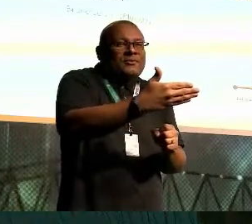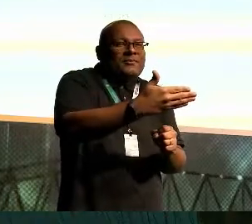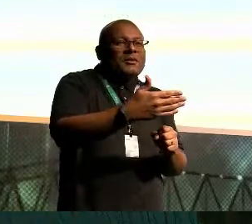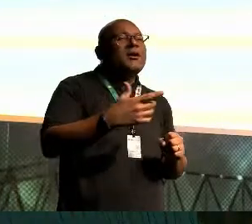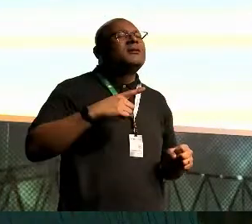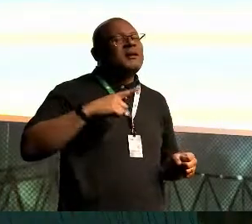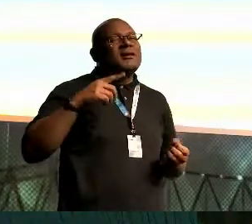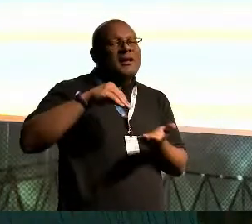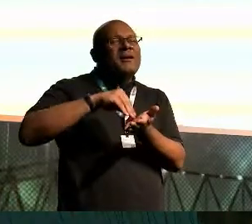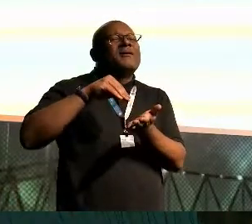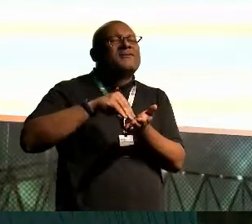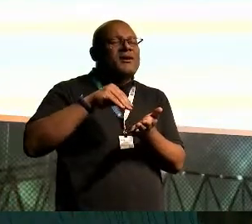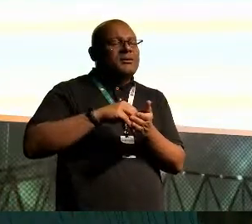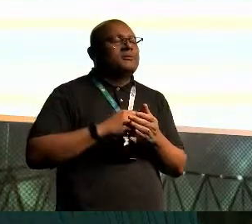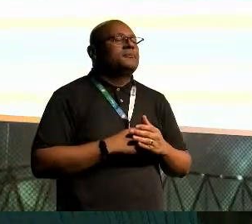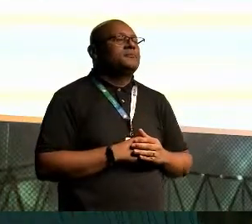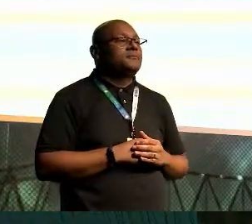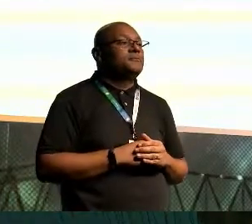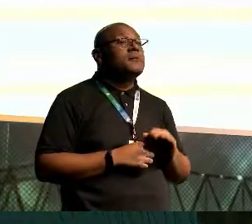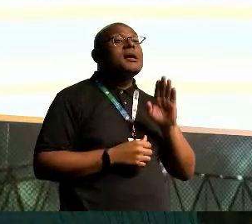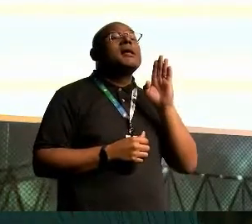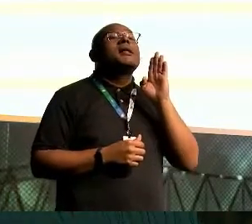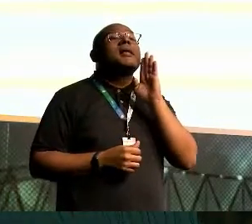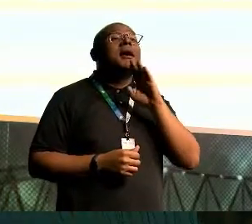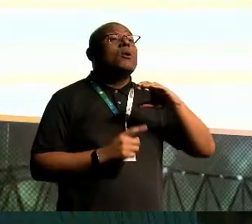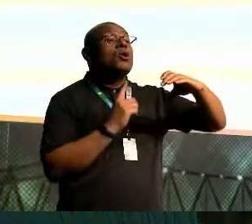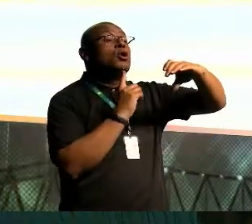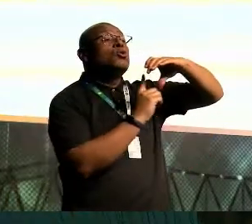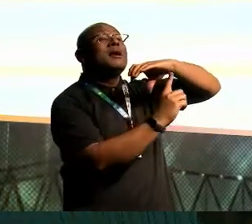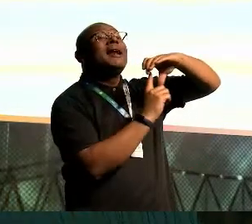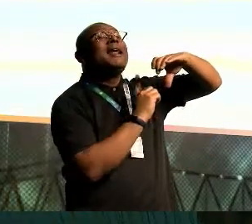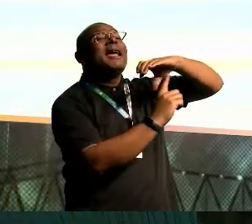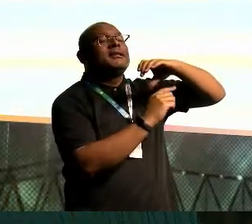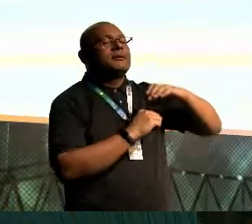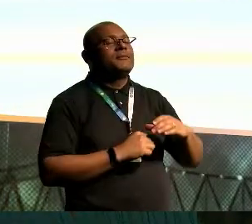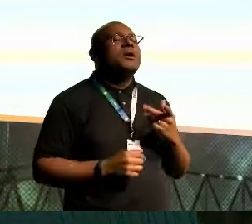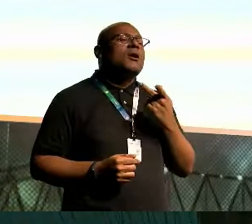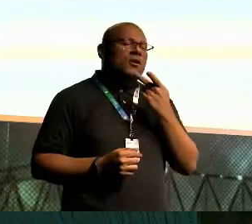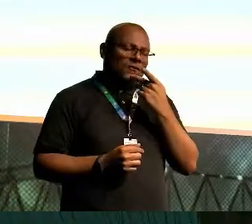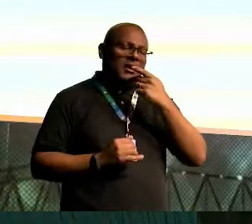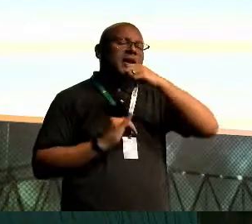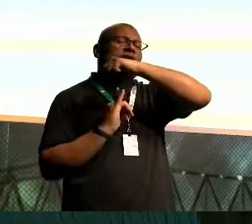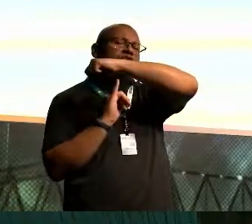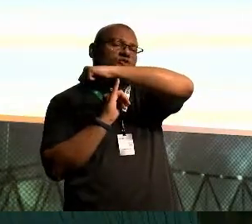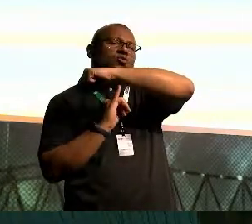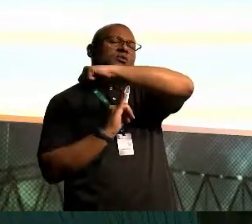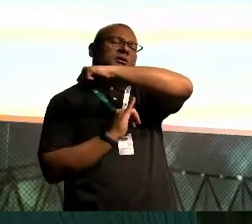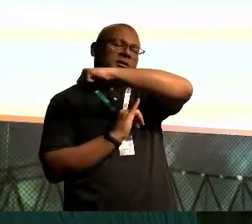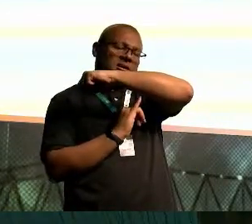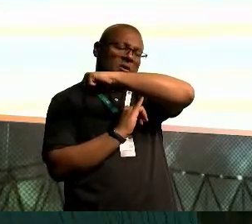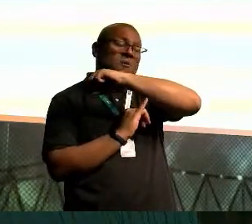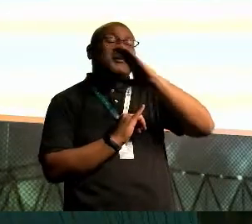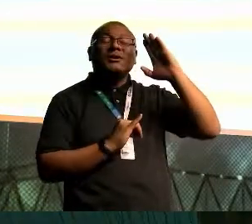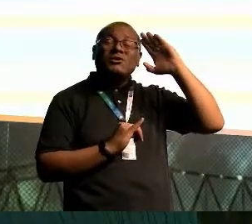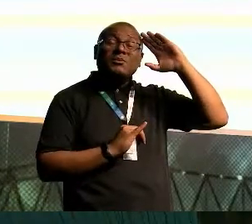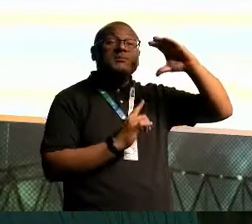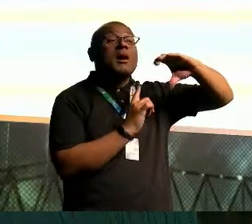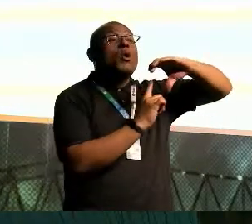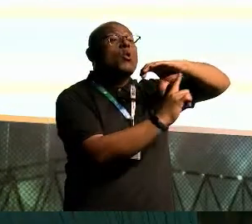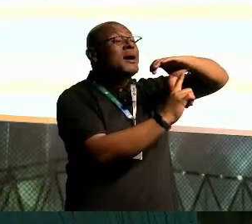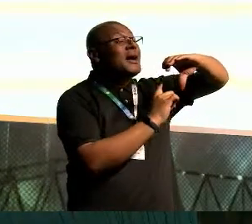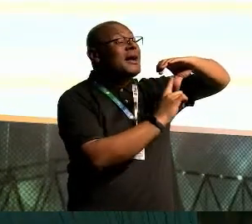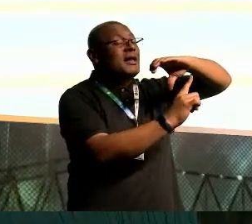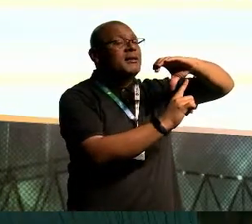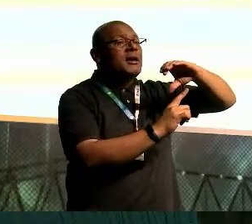vindo ainda. Legal, mas e o cliente, né? Então, eu falei ali, tem as instituições, mas principalmente é o usuário. Por que o usuário